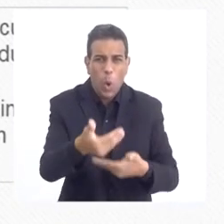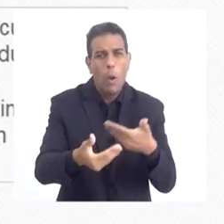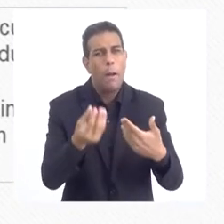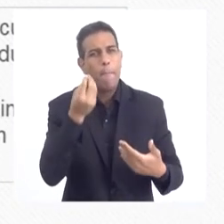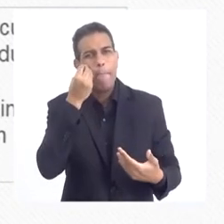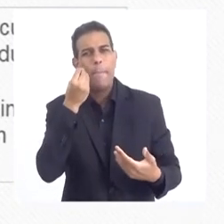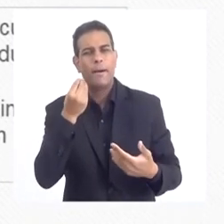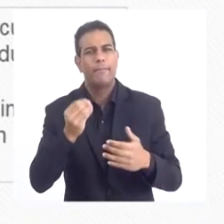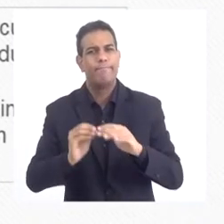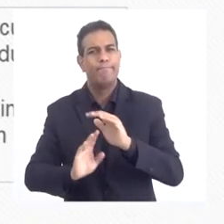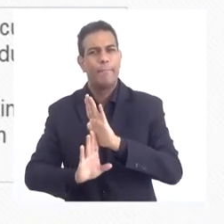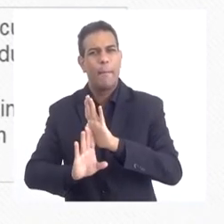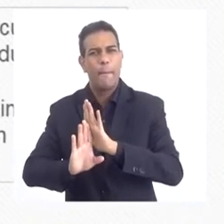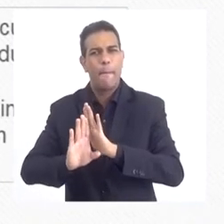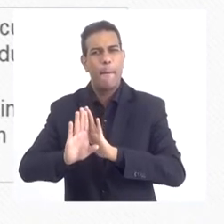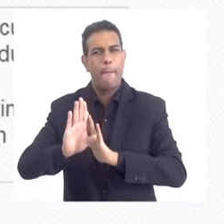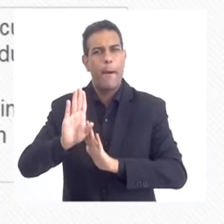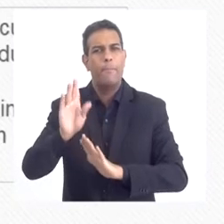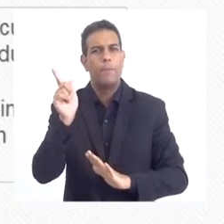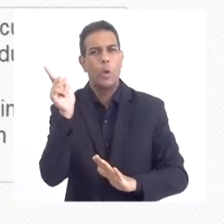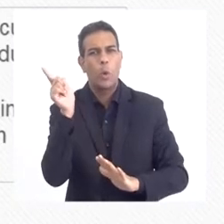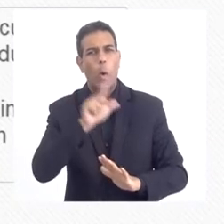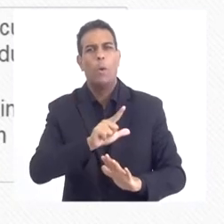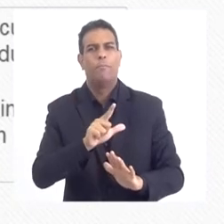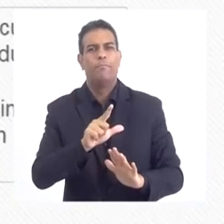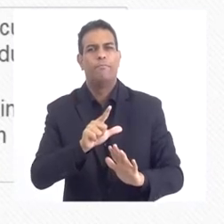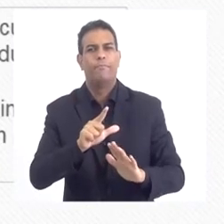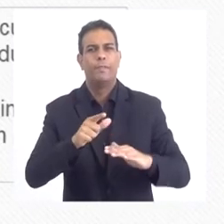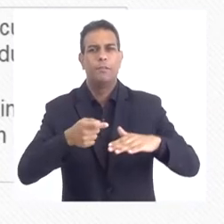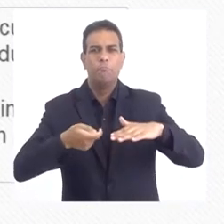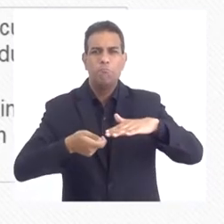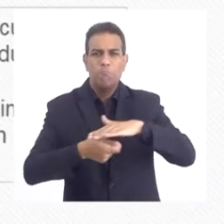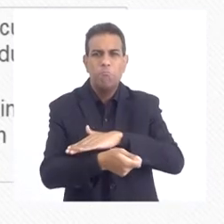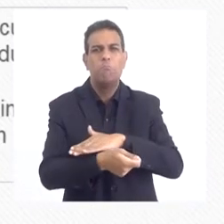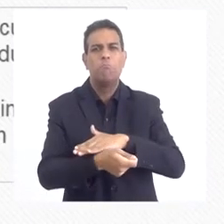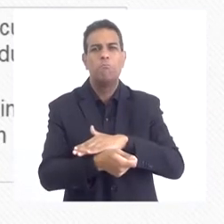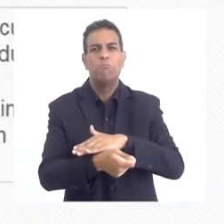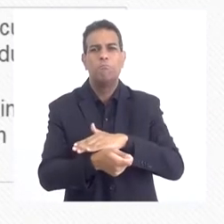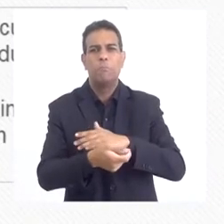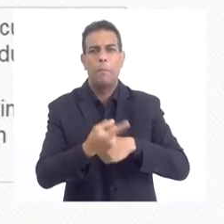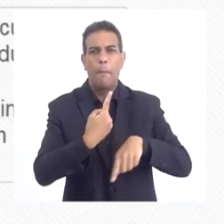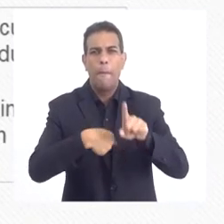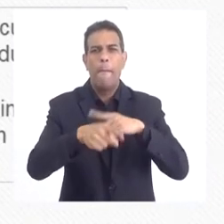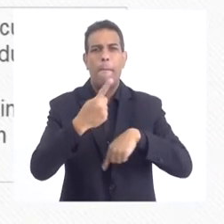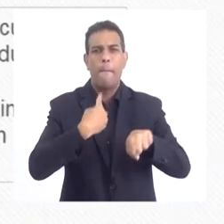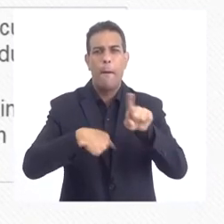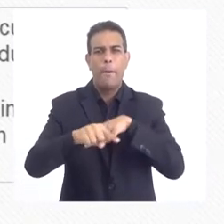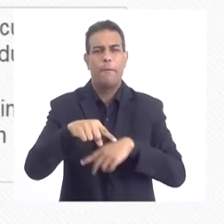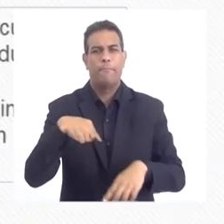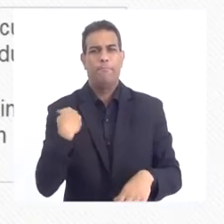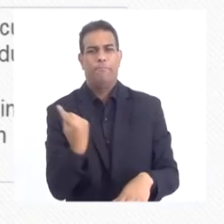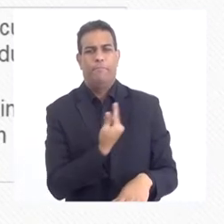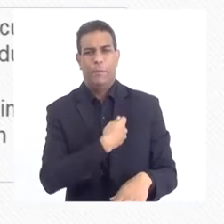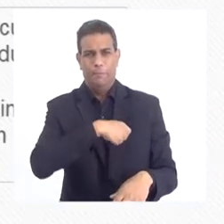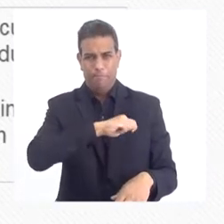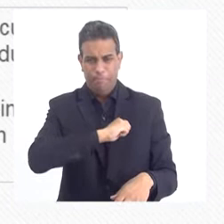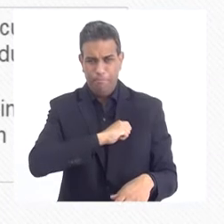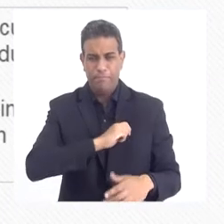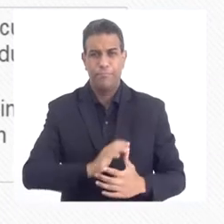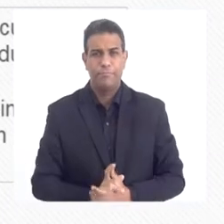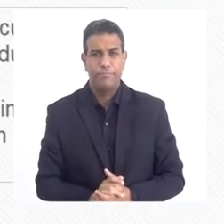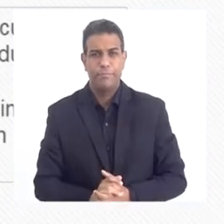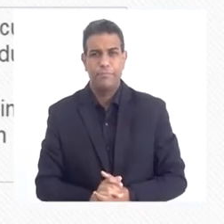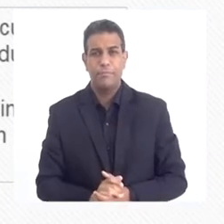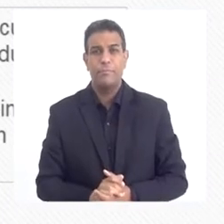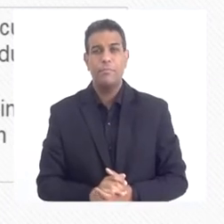uma recuperação de receita. Isso será fundamental para a recuperação fiscal do Estado. Por isso é que o